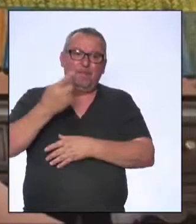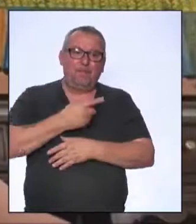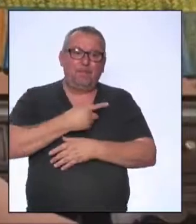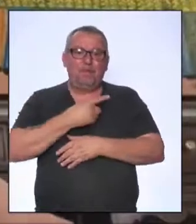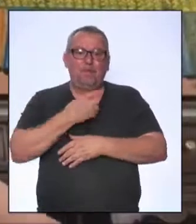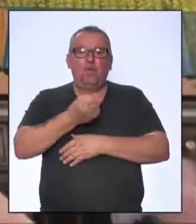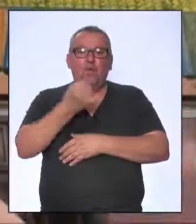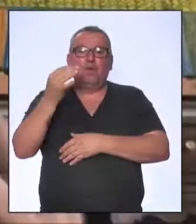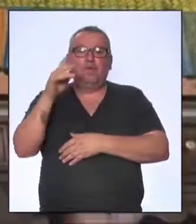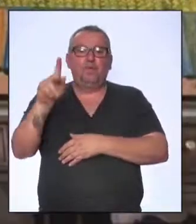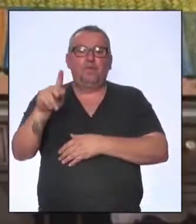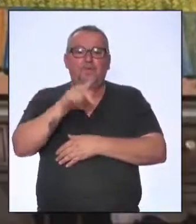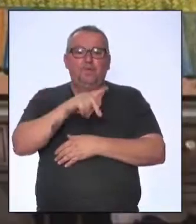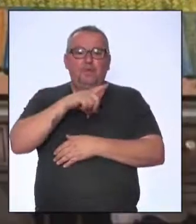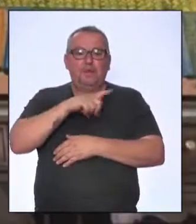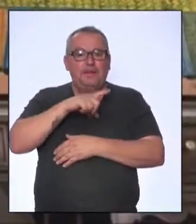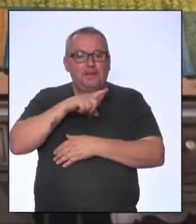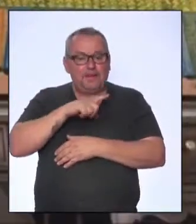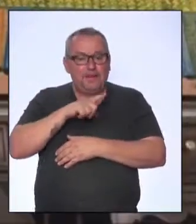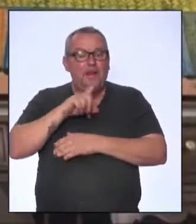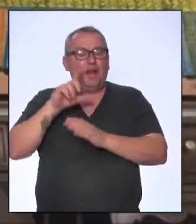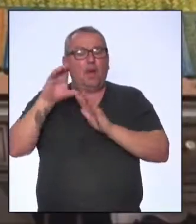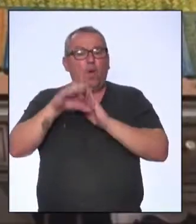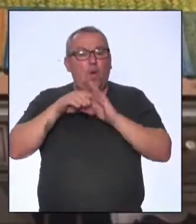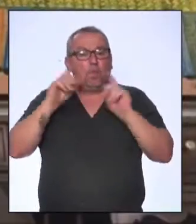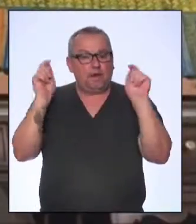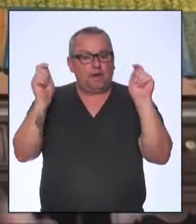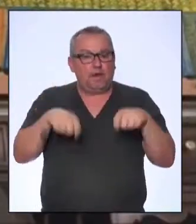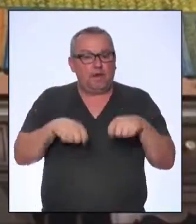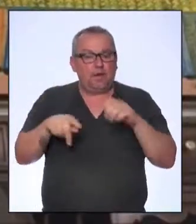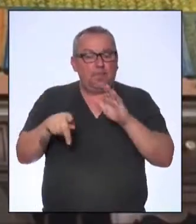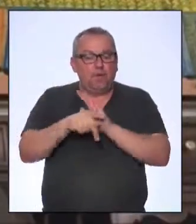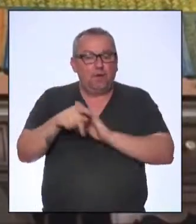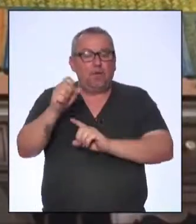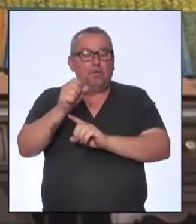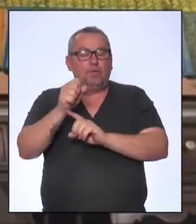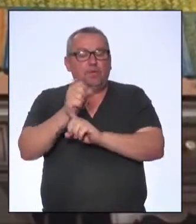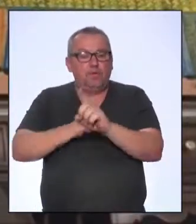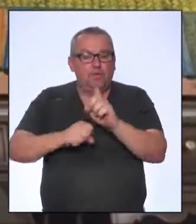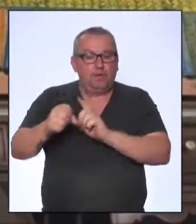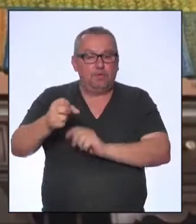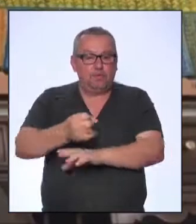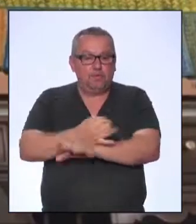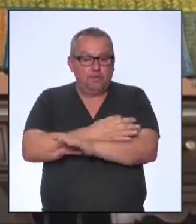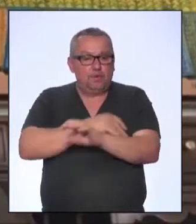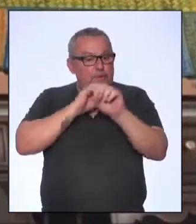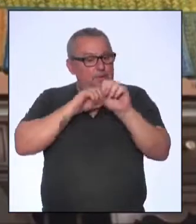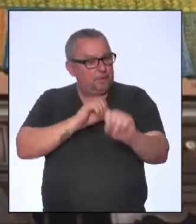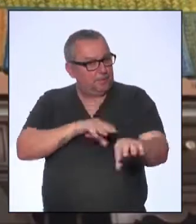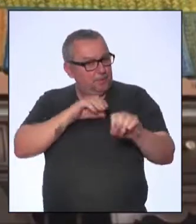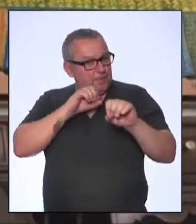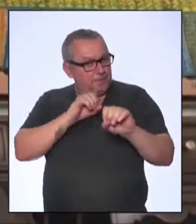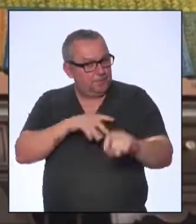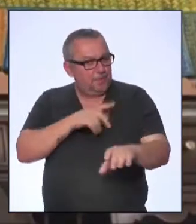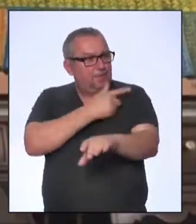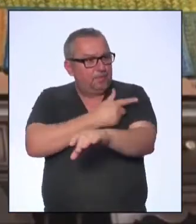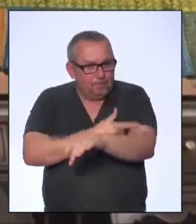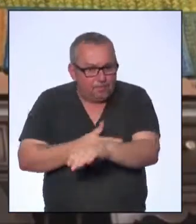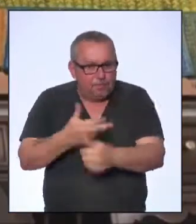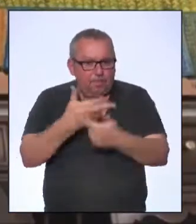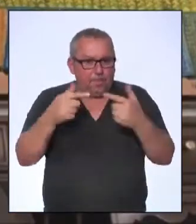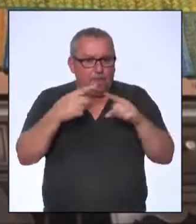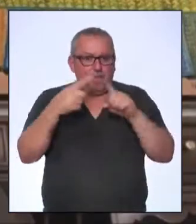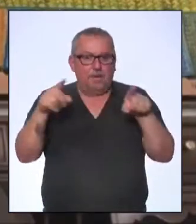inúmeros professores têm as competências socioemocionais, ensinam as competências socioemocionais, talvez